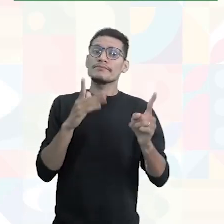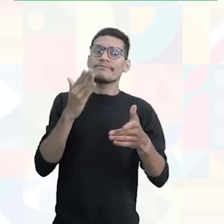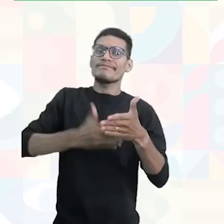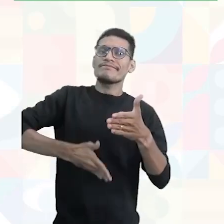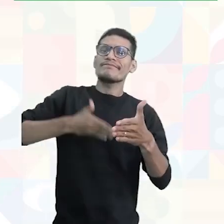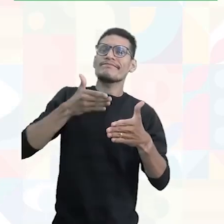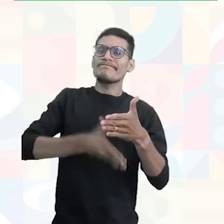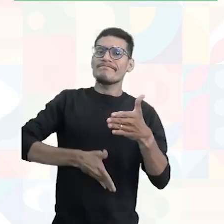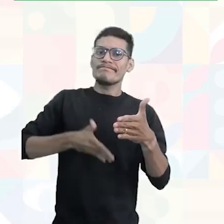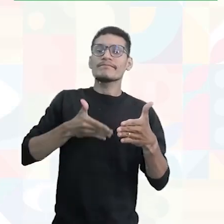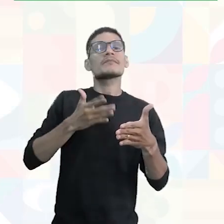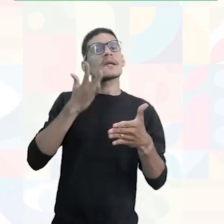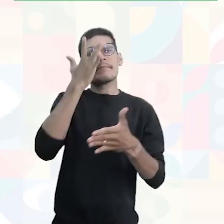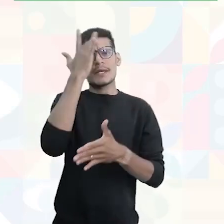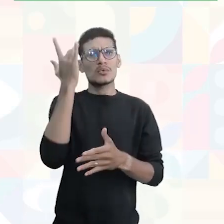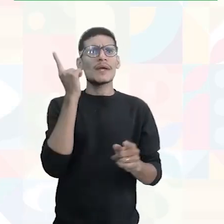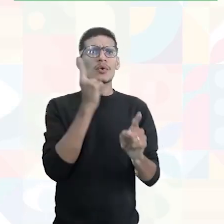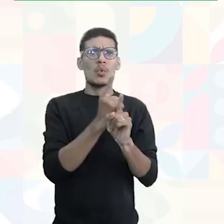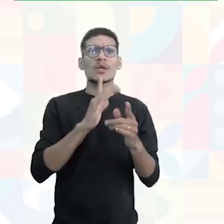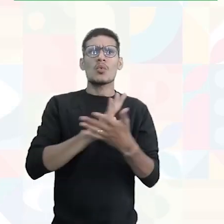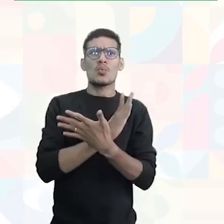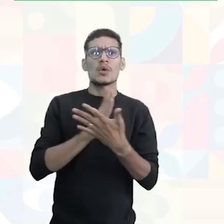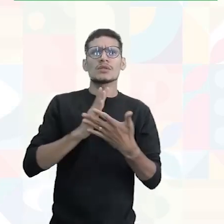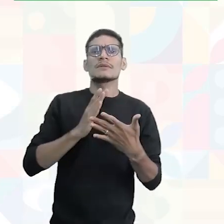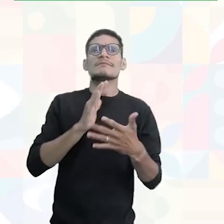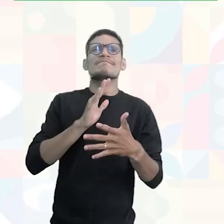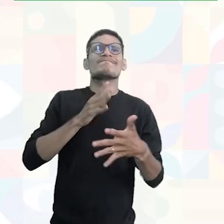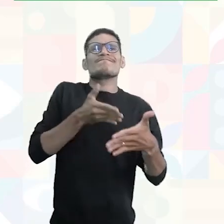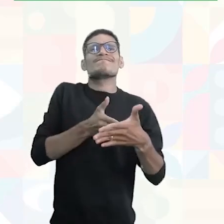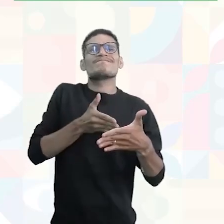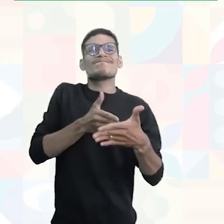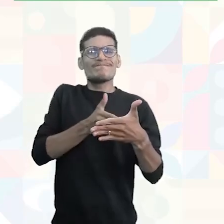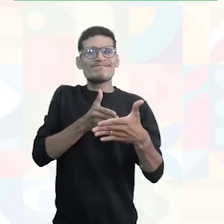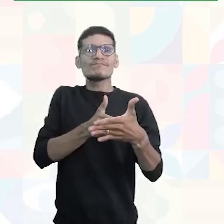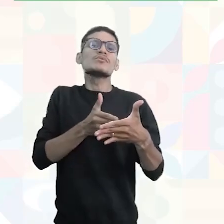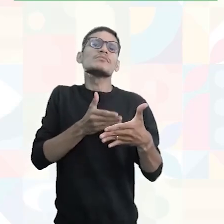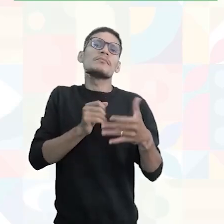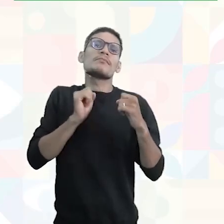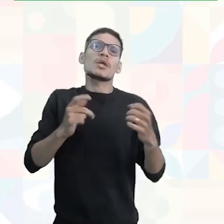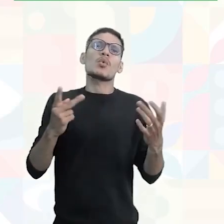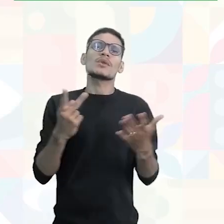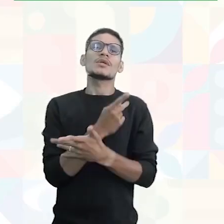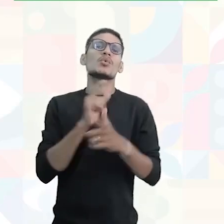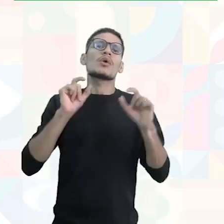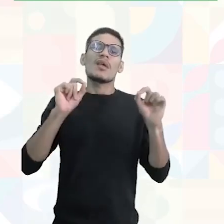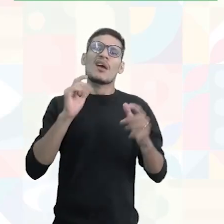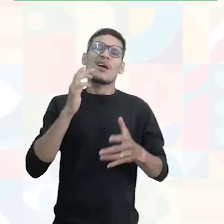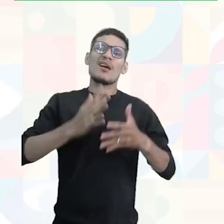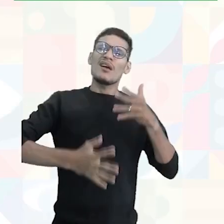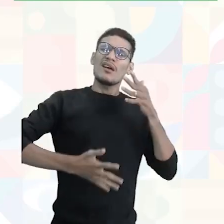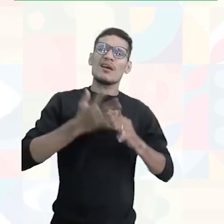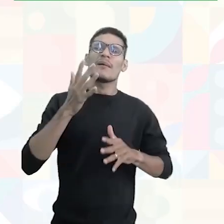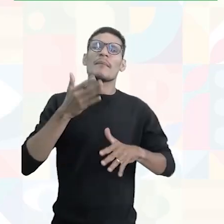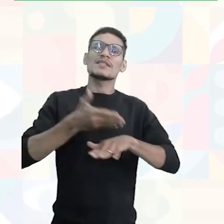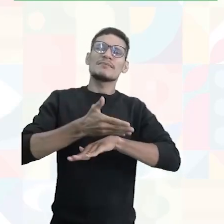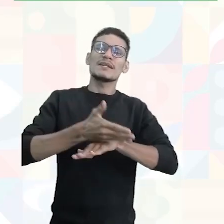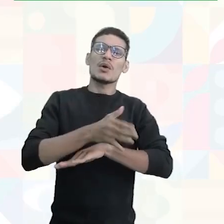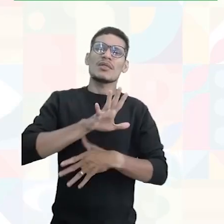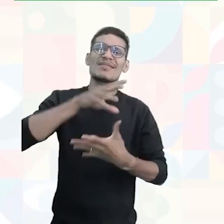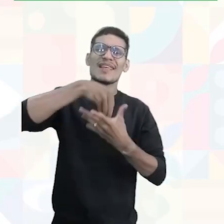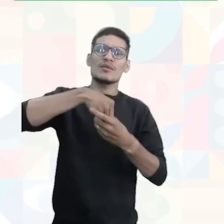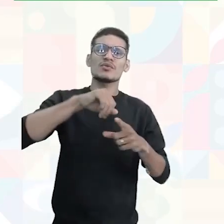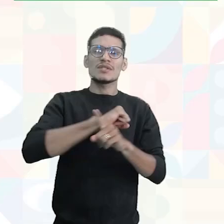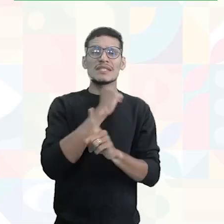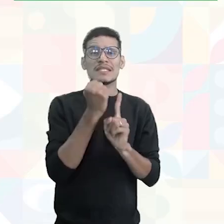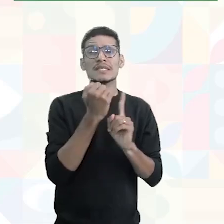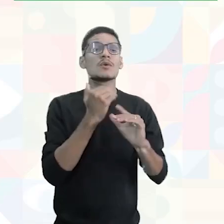essa pessoa ela encontra barreiras que podem obstruir sua participação plena e efetiva na sociedade em igualdade de